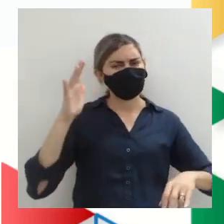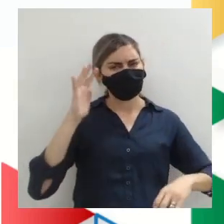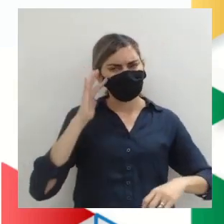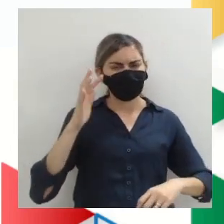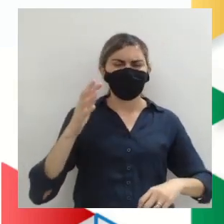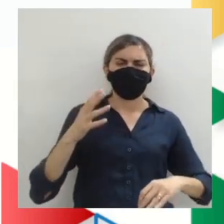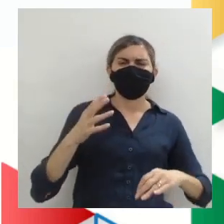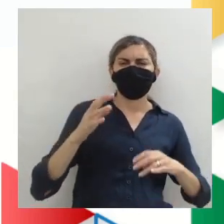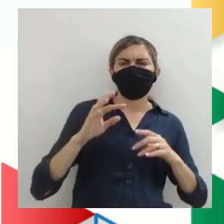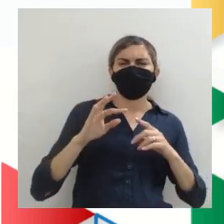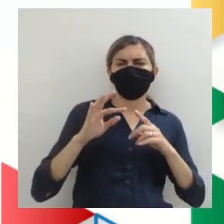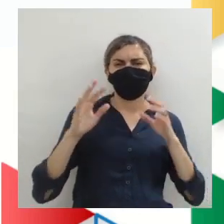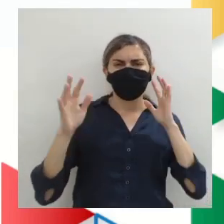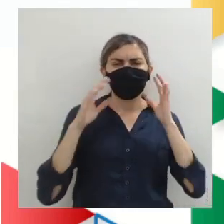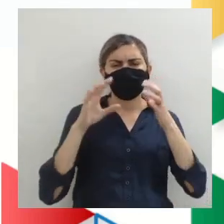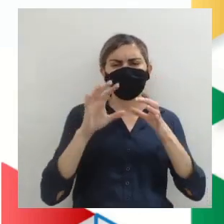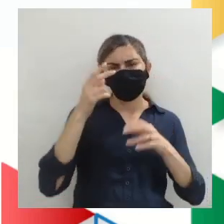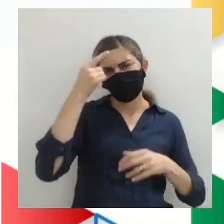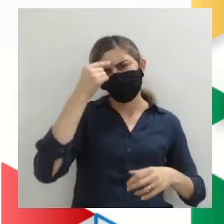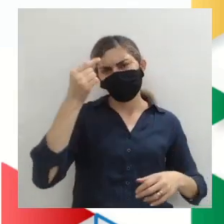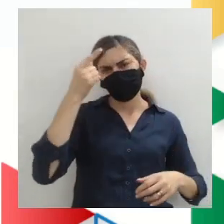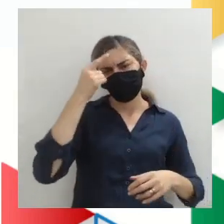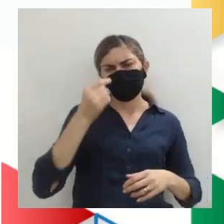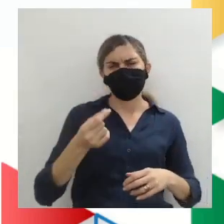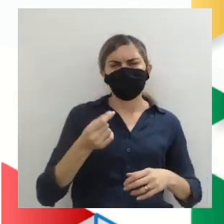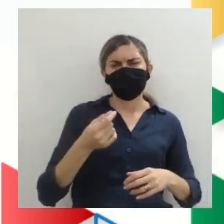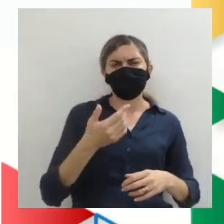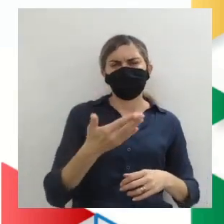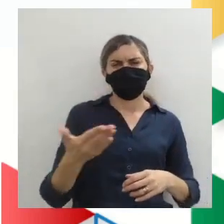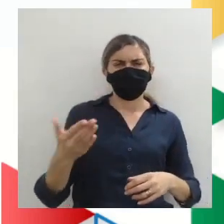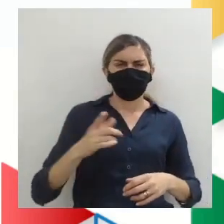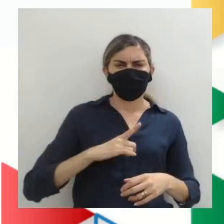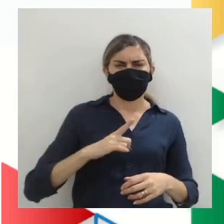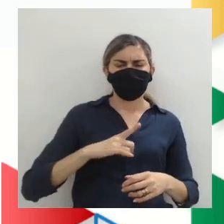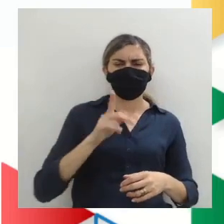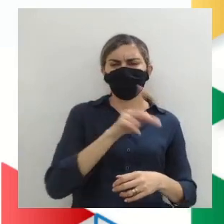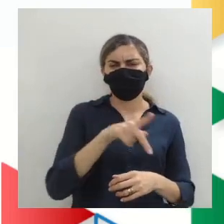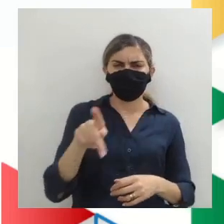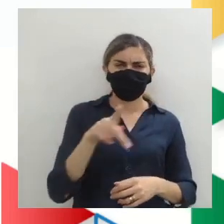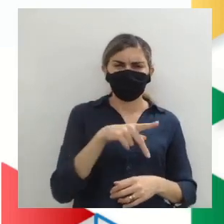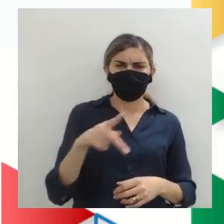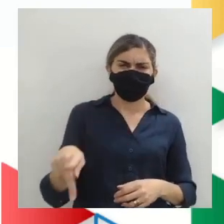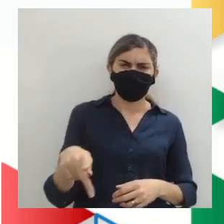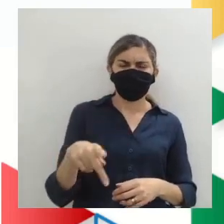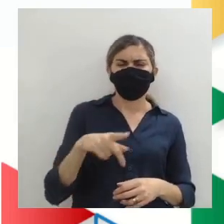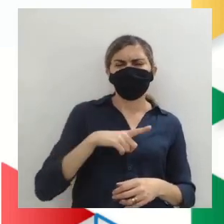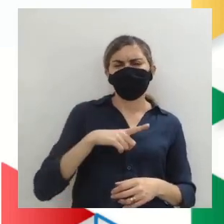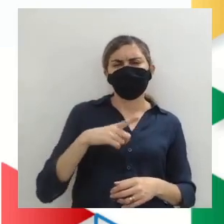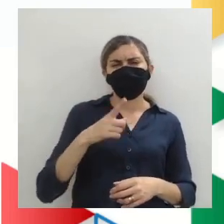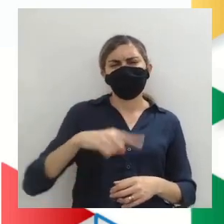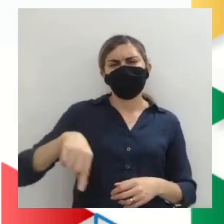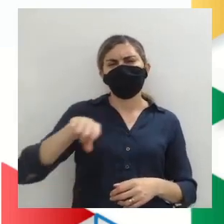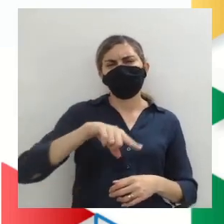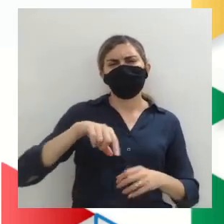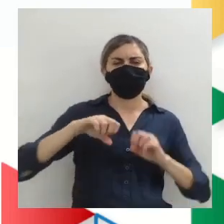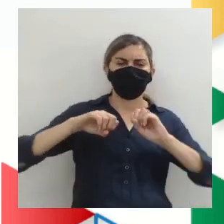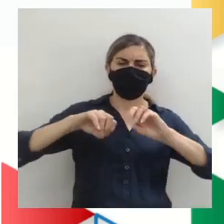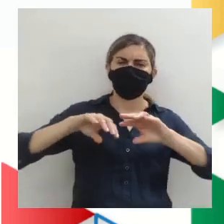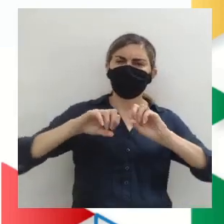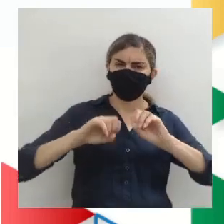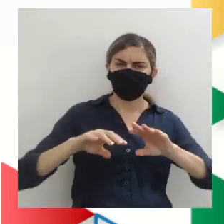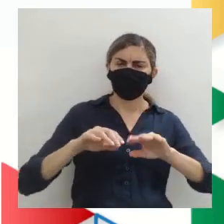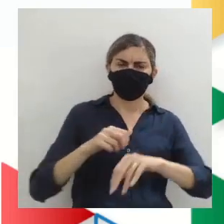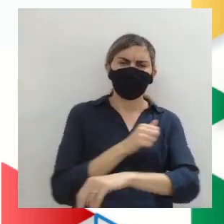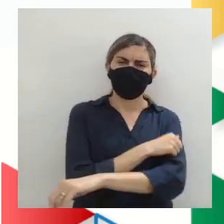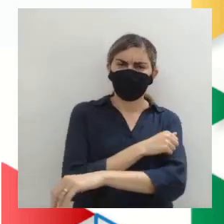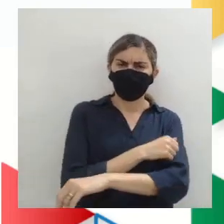de filosofia em uma universidade. Nós temos aí o professor, certo? E nós temos os educandos, os